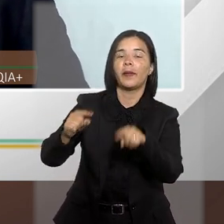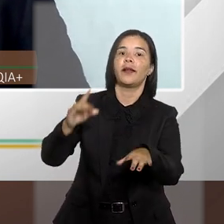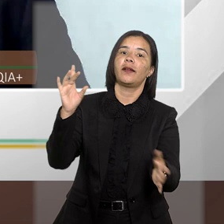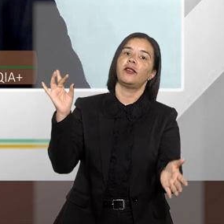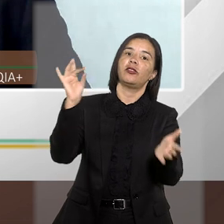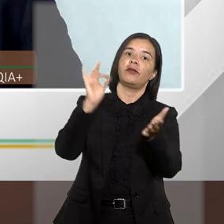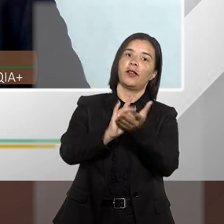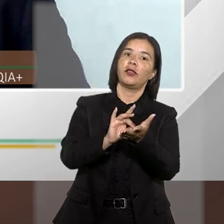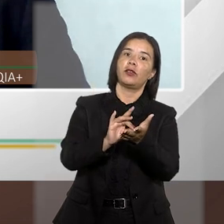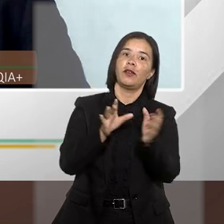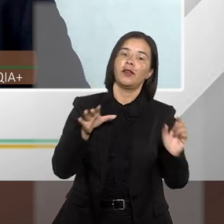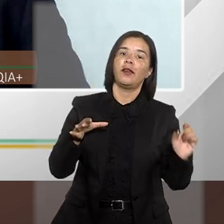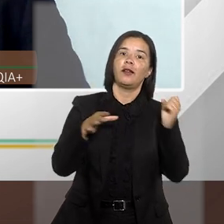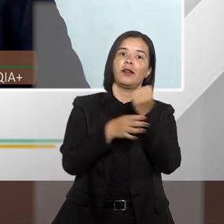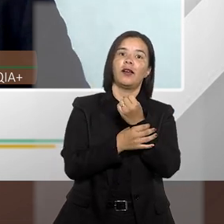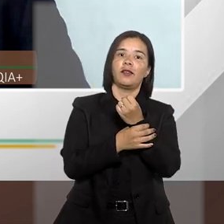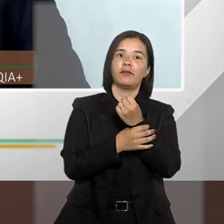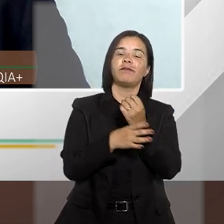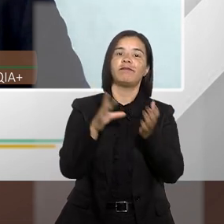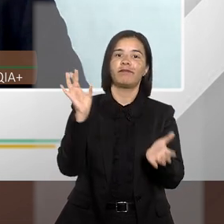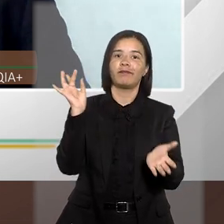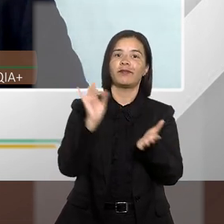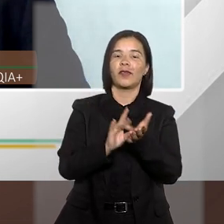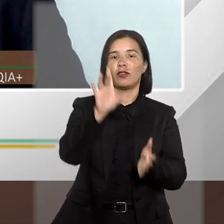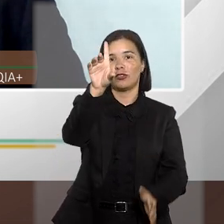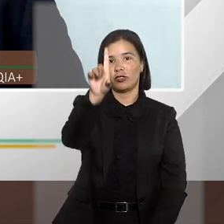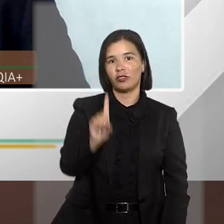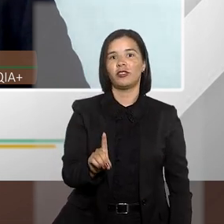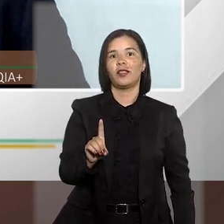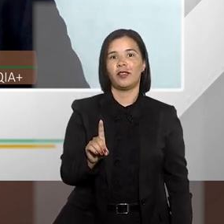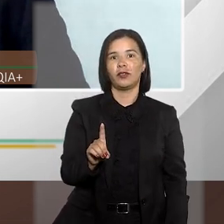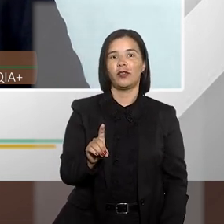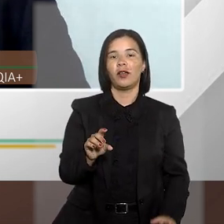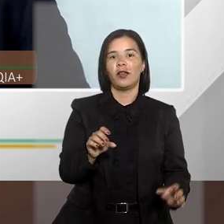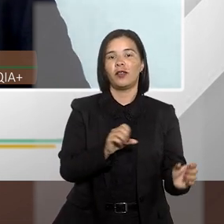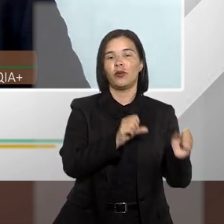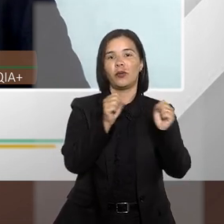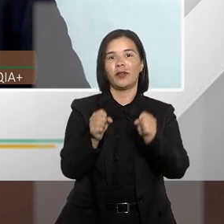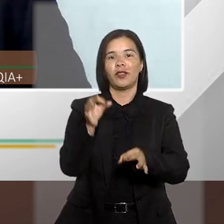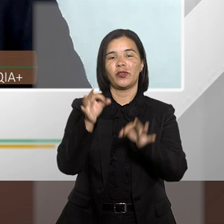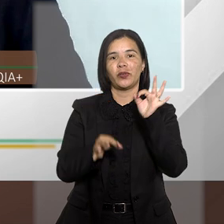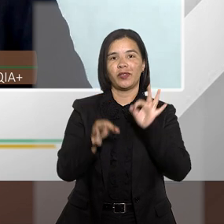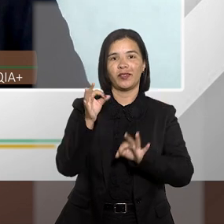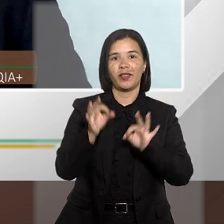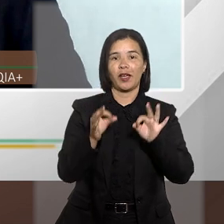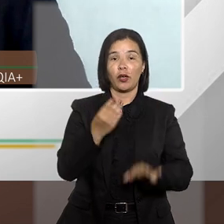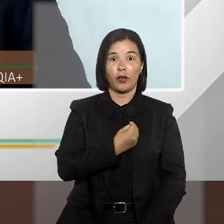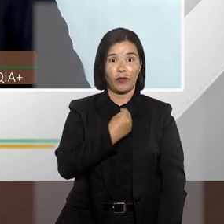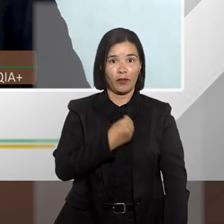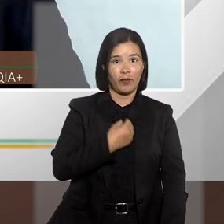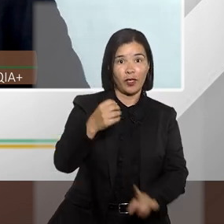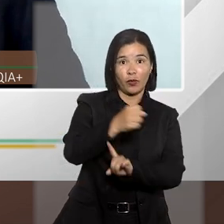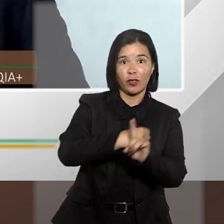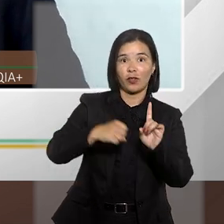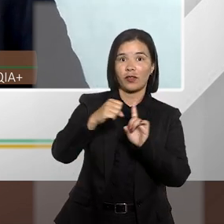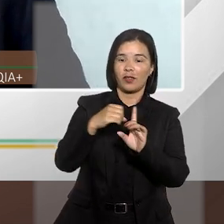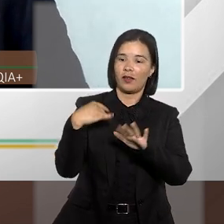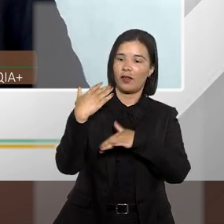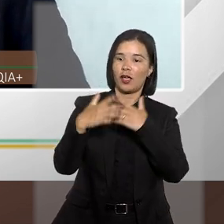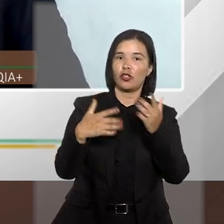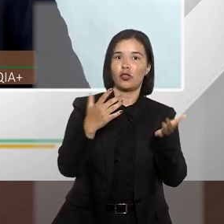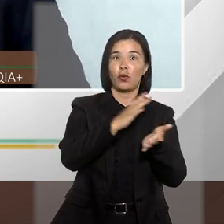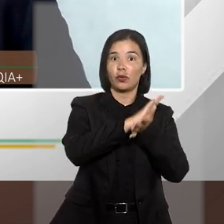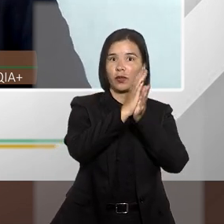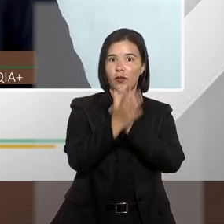realidade e de garantir a efetividade desse direito que foi reconhecido pelo Poder Judiciário de se viver numa sociedade sem discriminação e